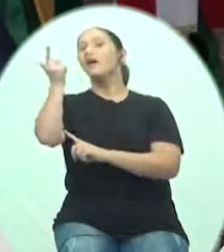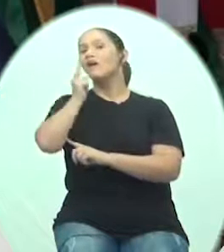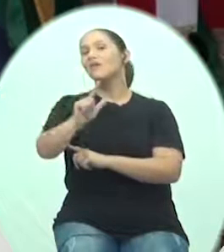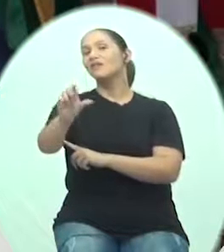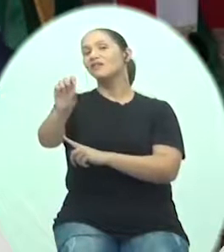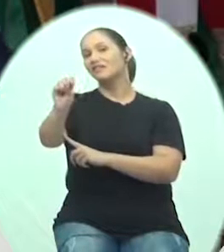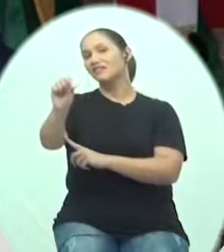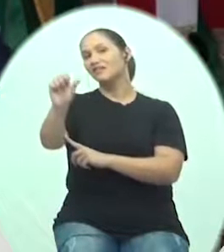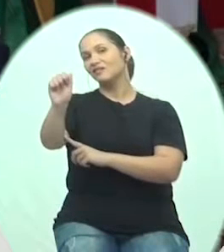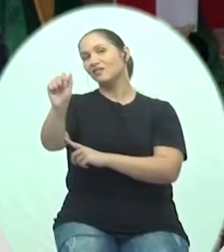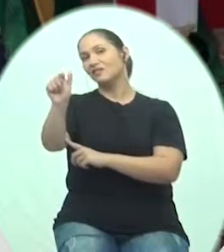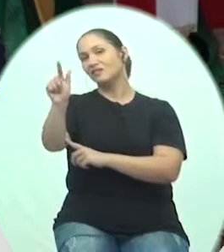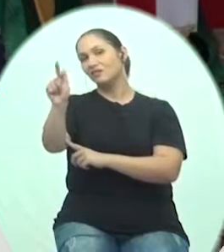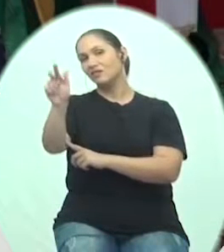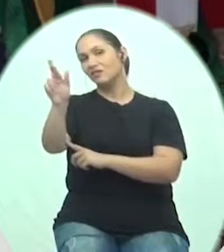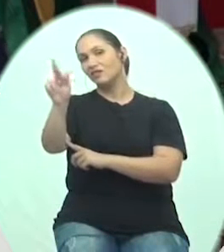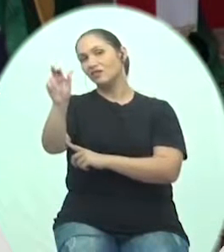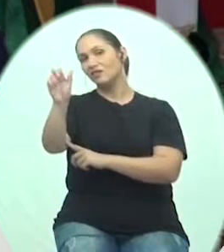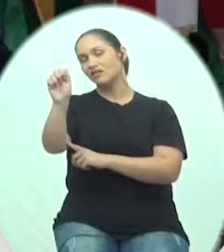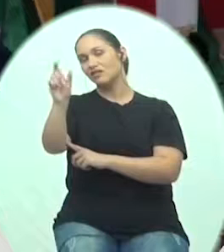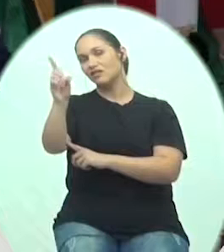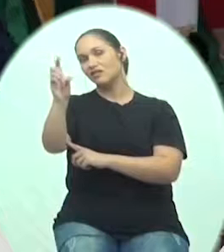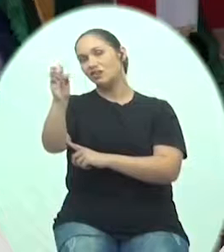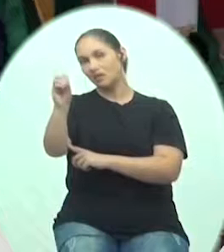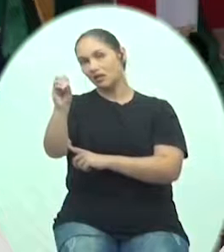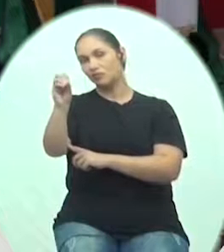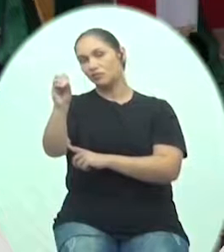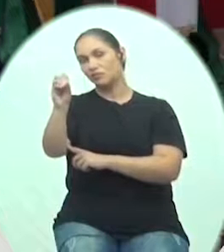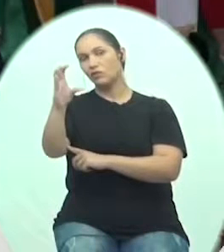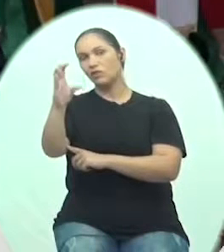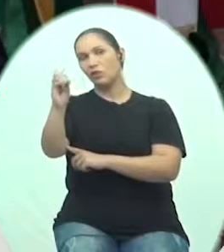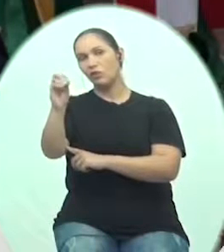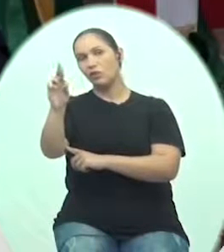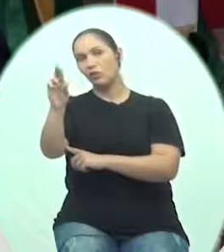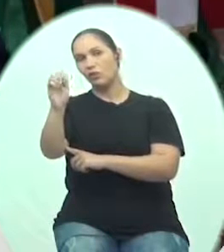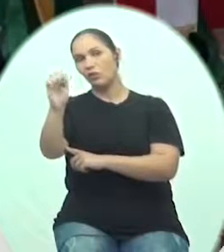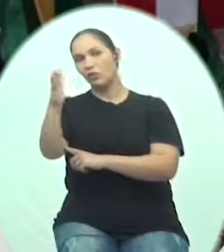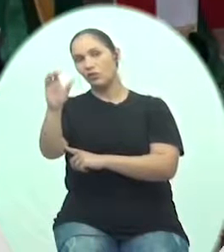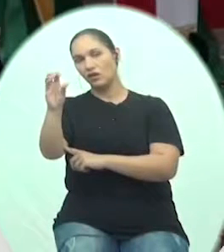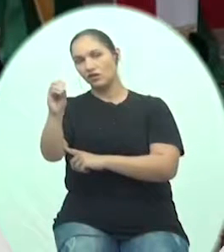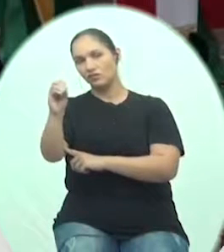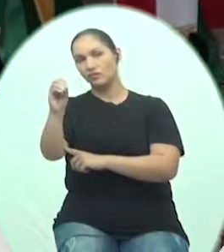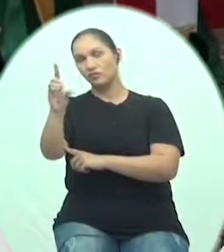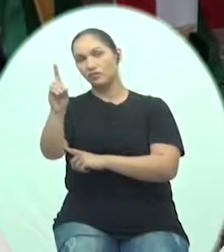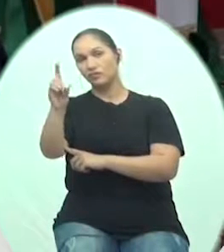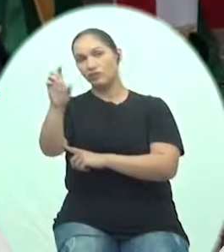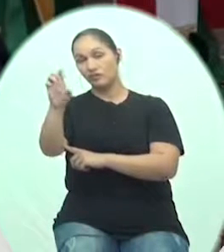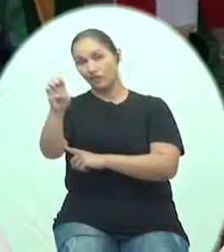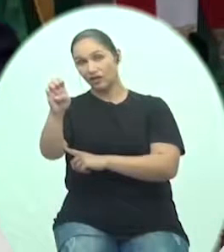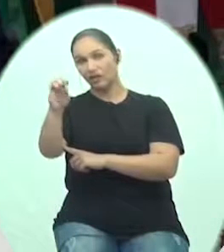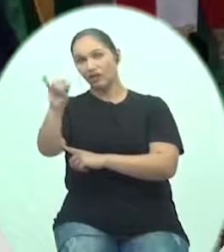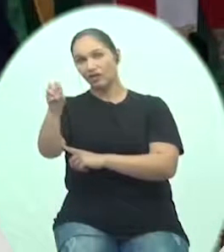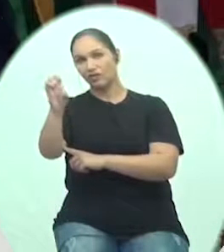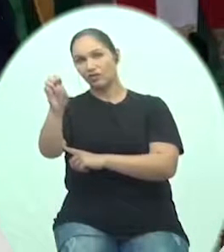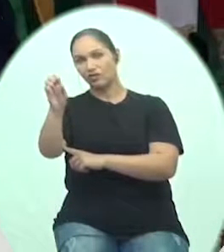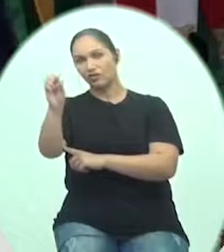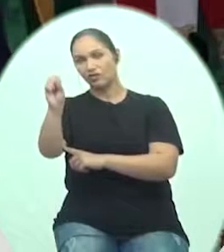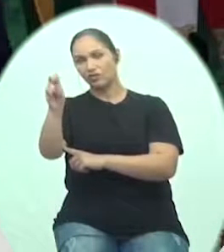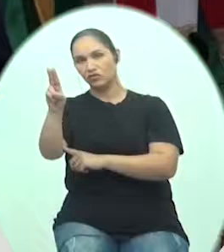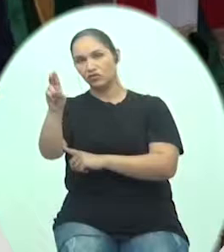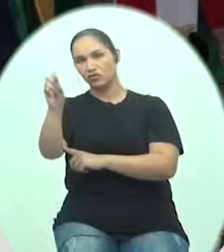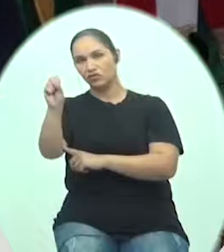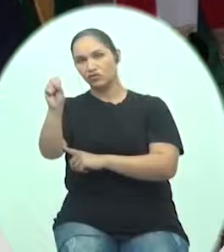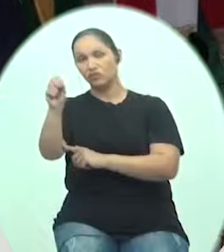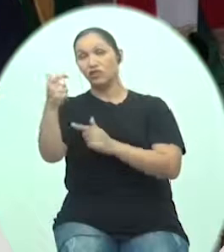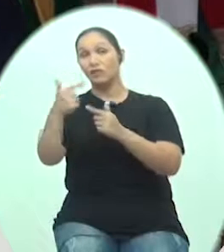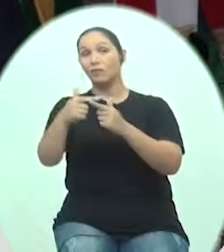implantação que hoje faz que o emprego e renda através do Turismo religioso possa cada vez